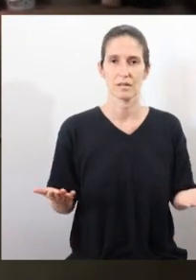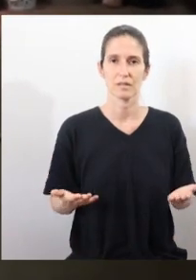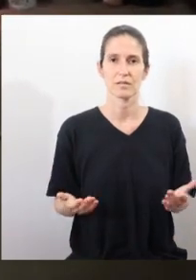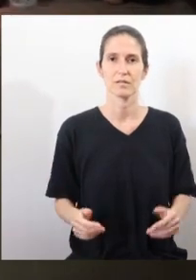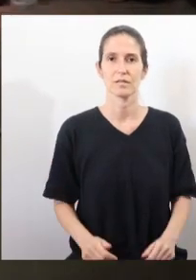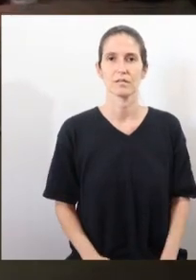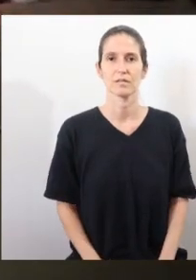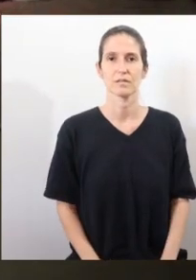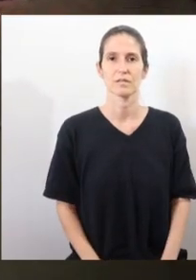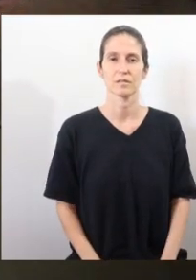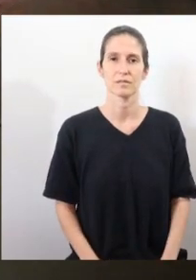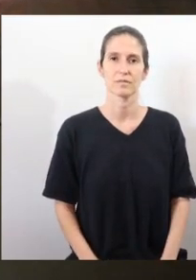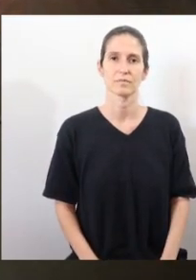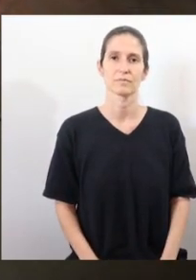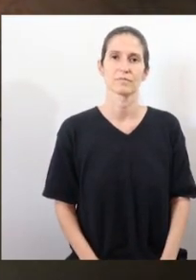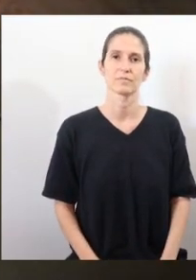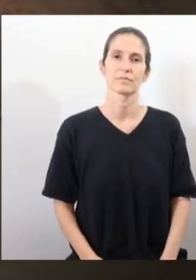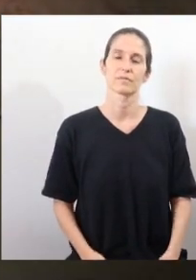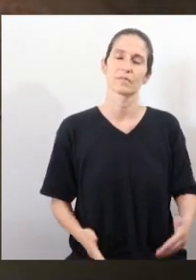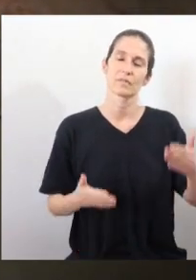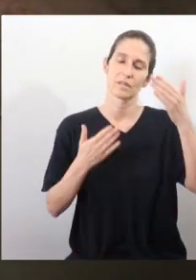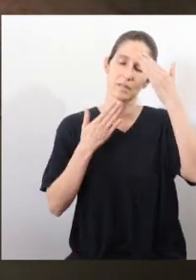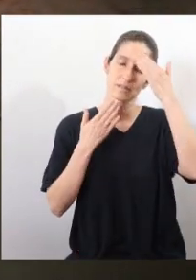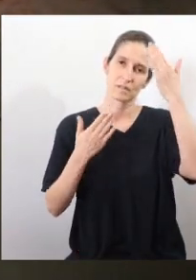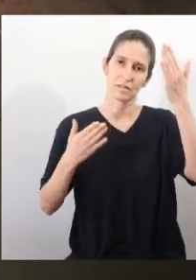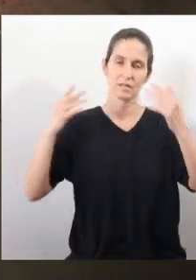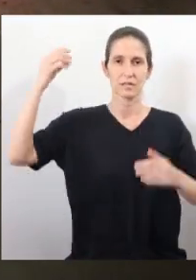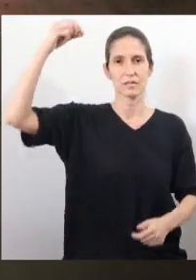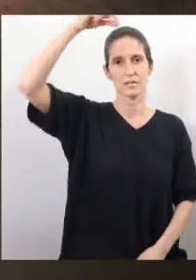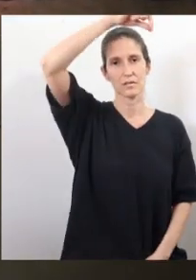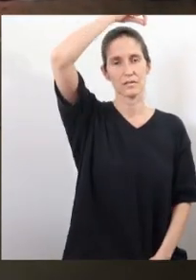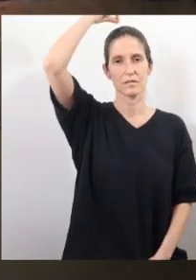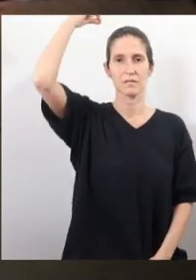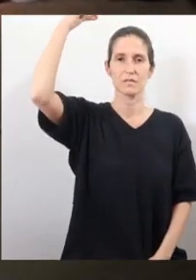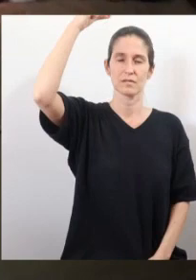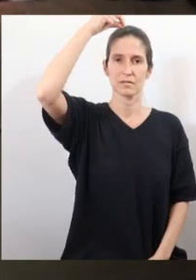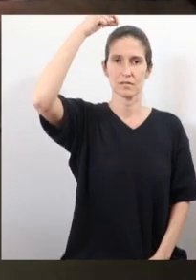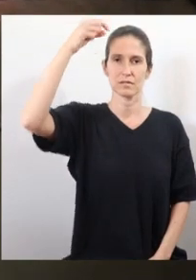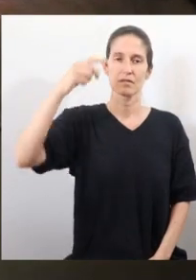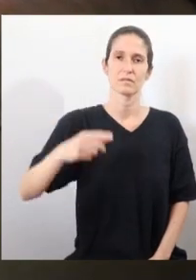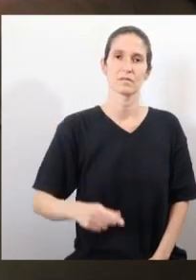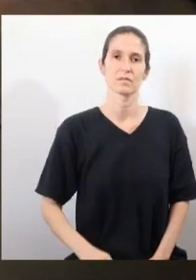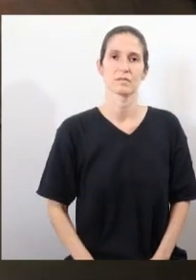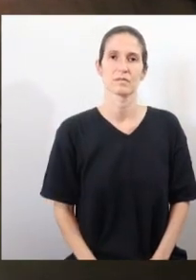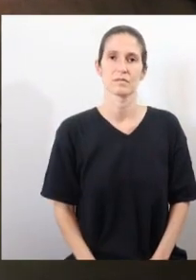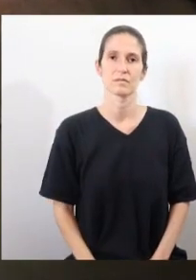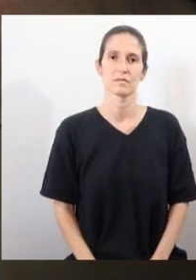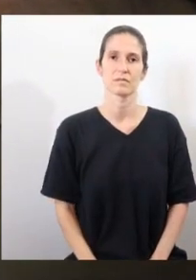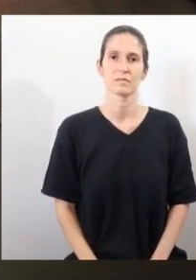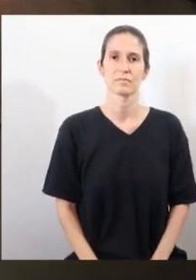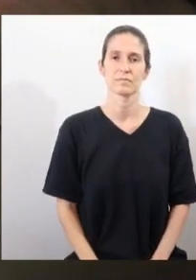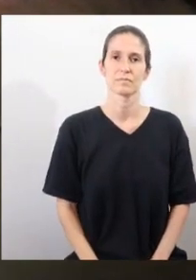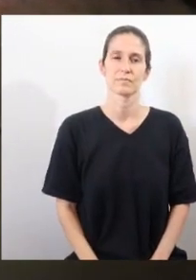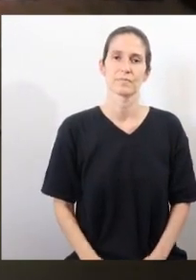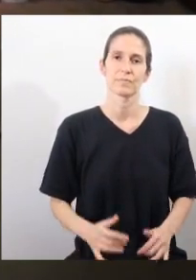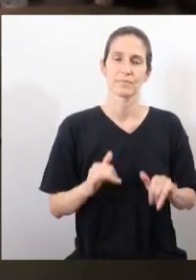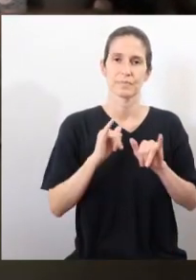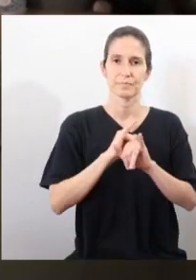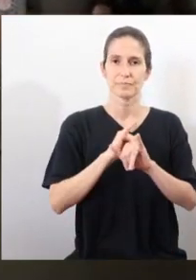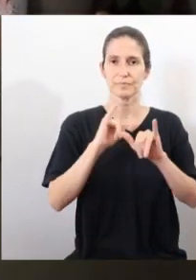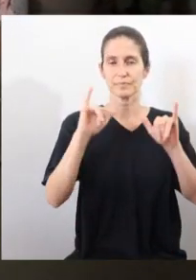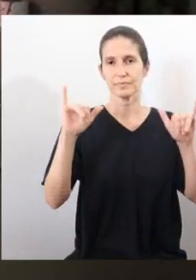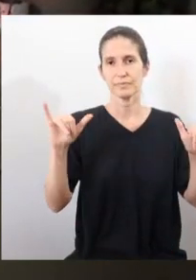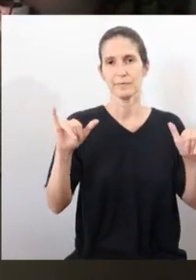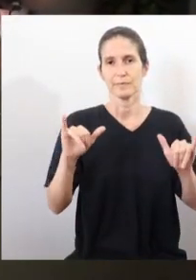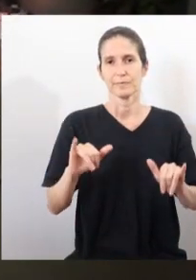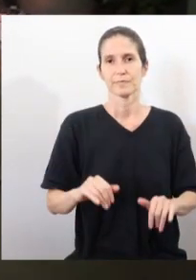instante, eu saúdo os nossos guias espirituais. E eu posso